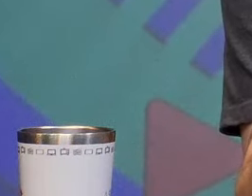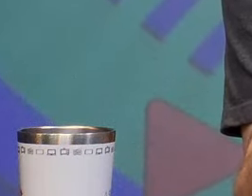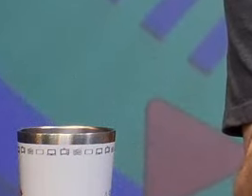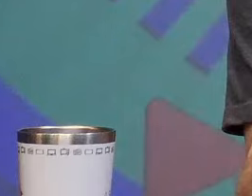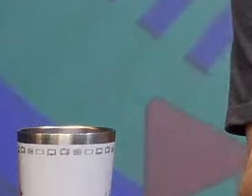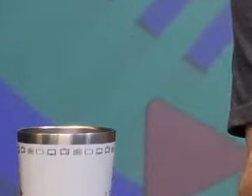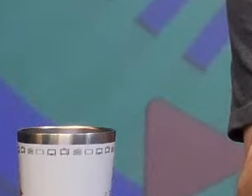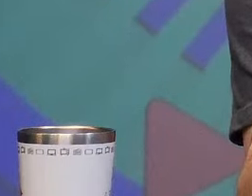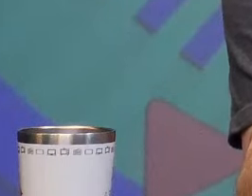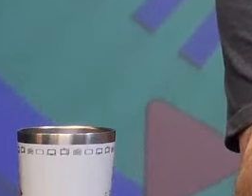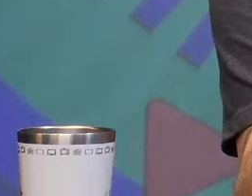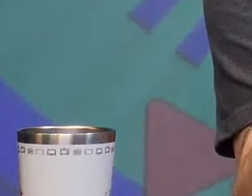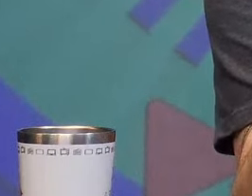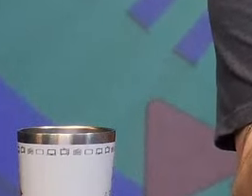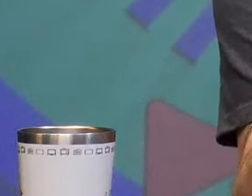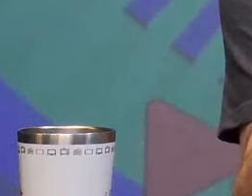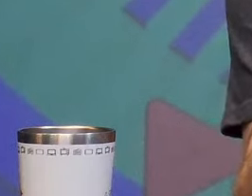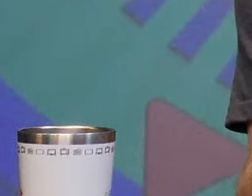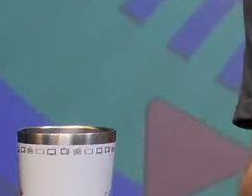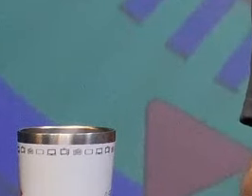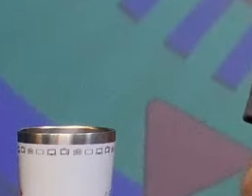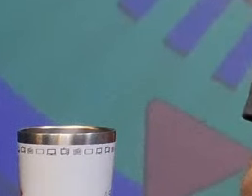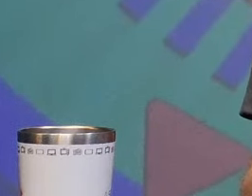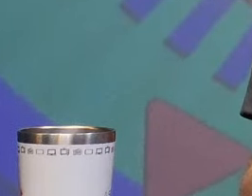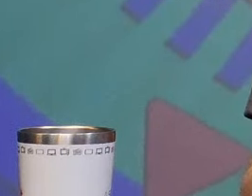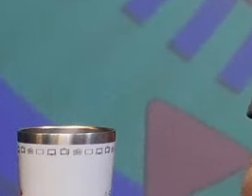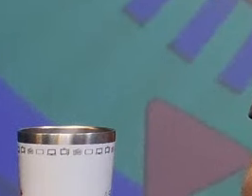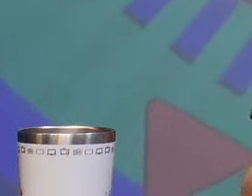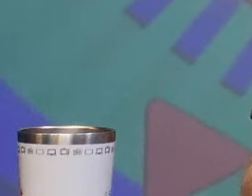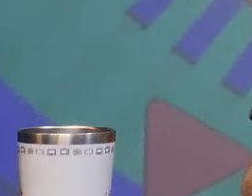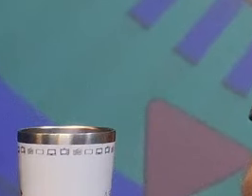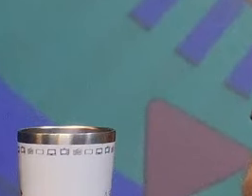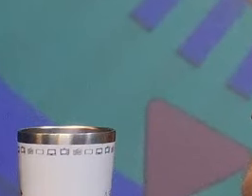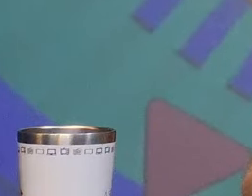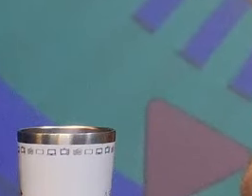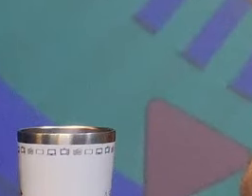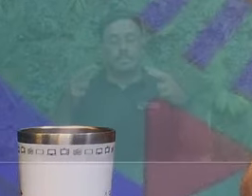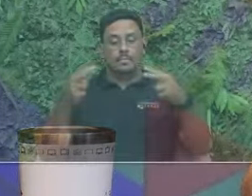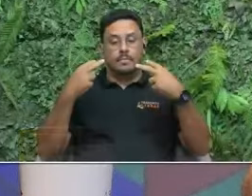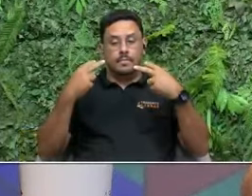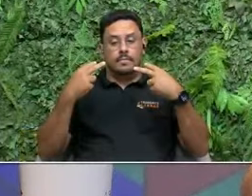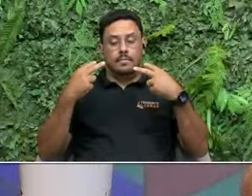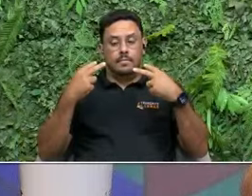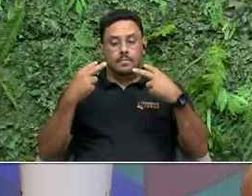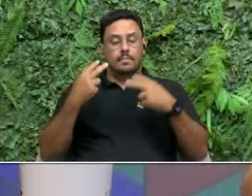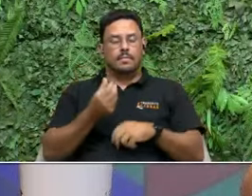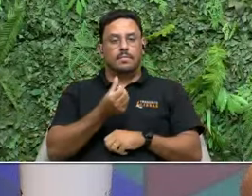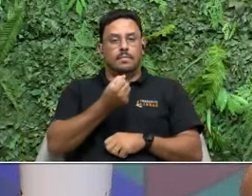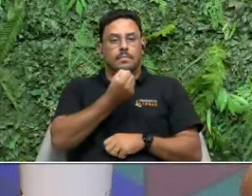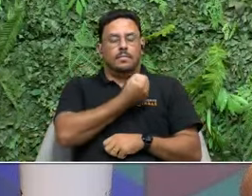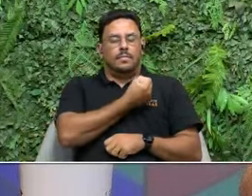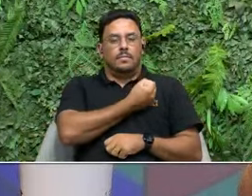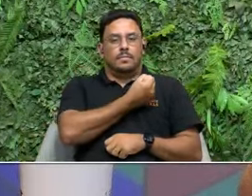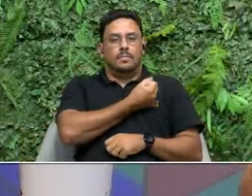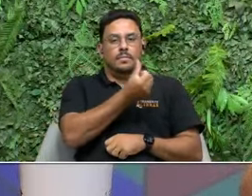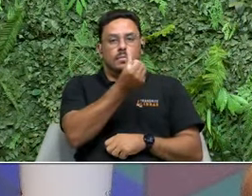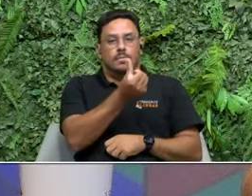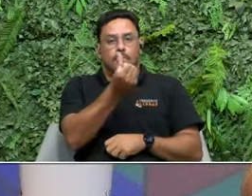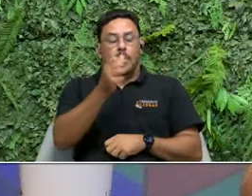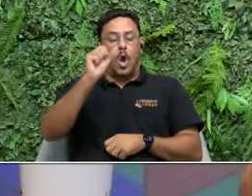para mais gente aqui na 98 você que está aí nos vendo no canal 698 da TV